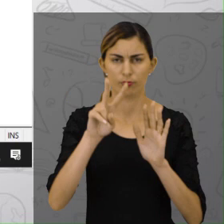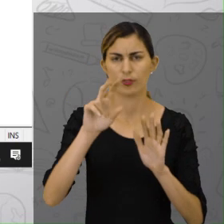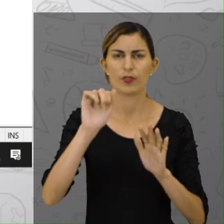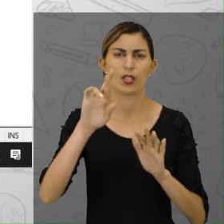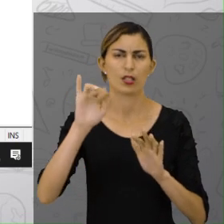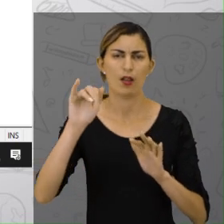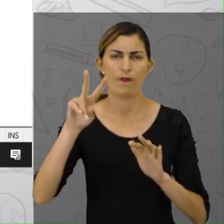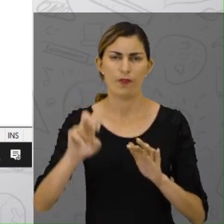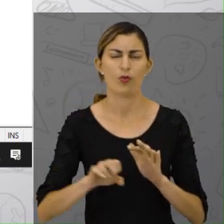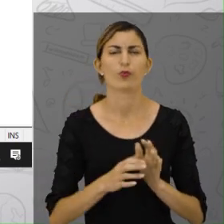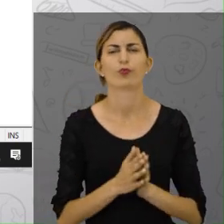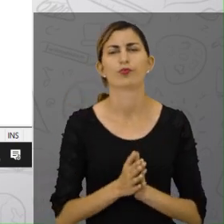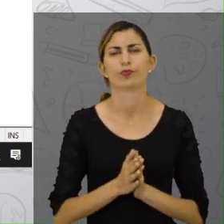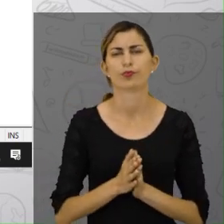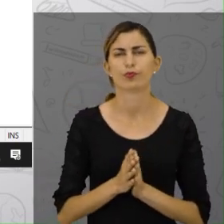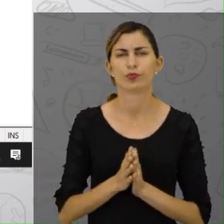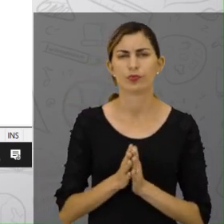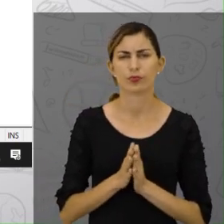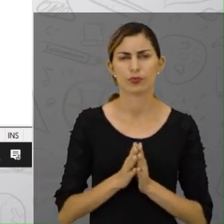à variável.